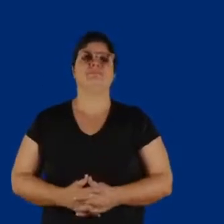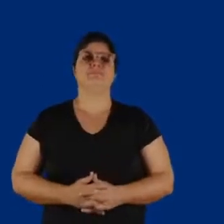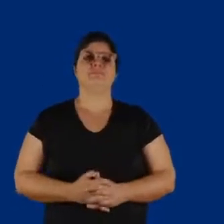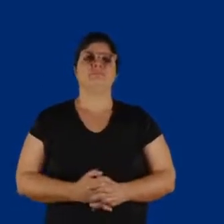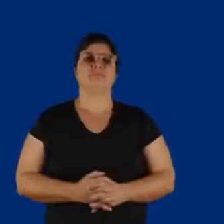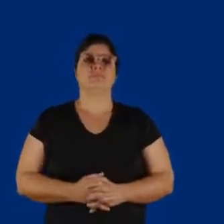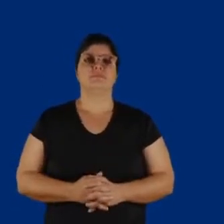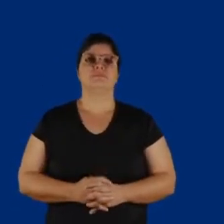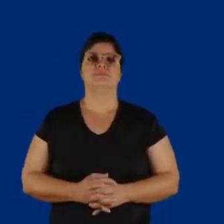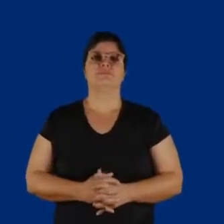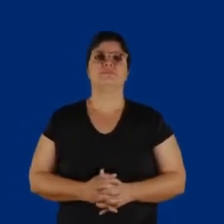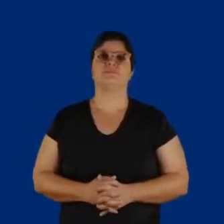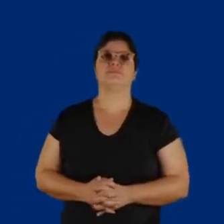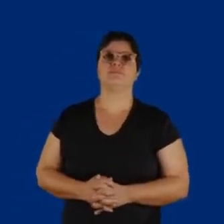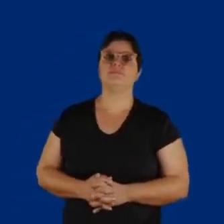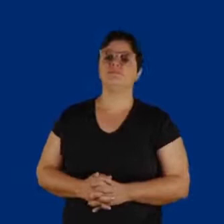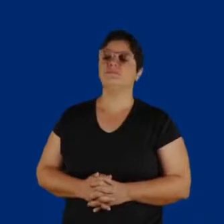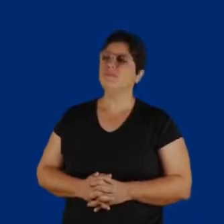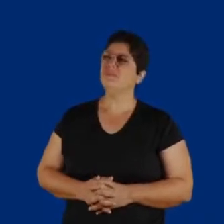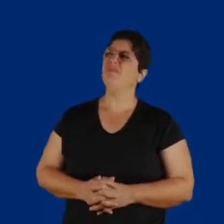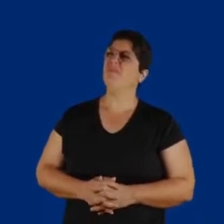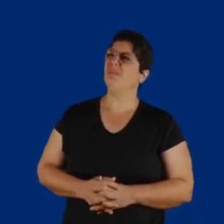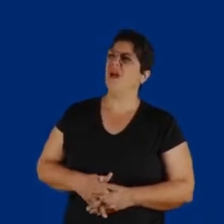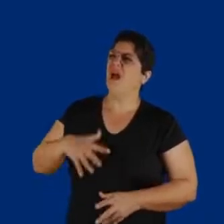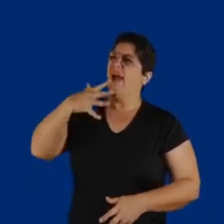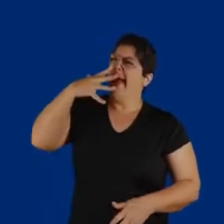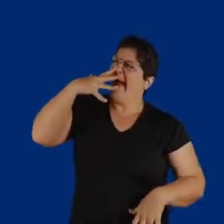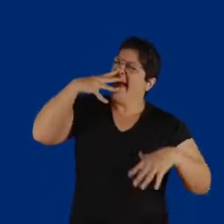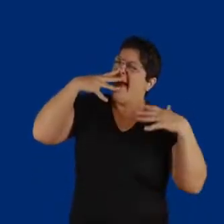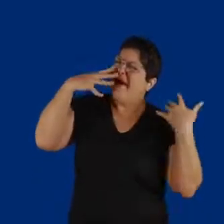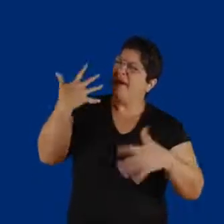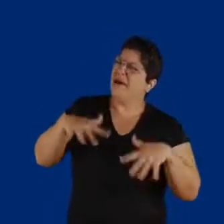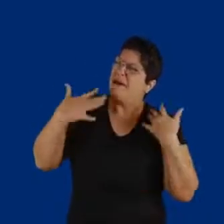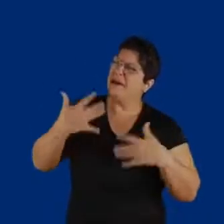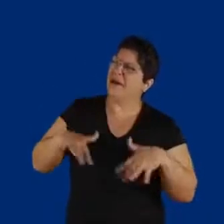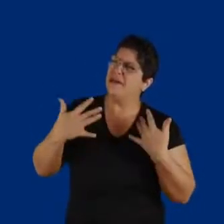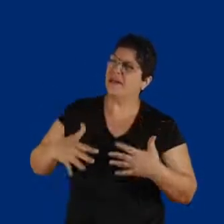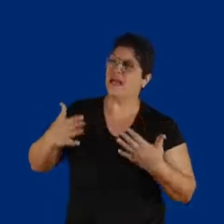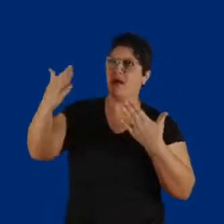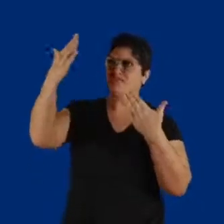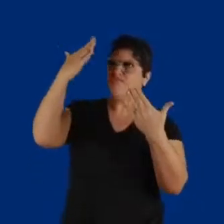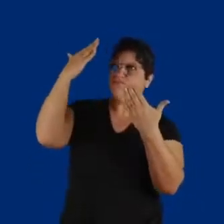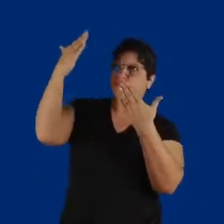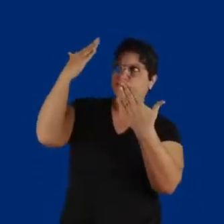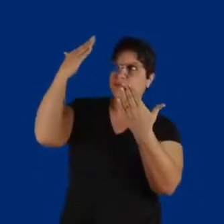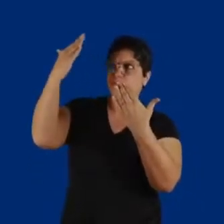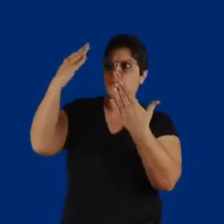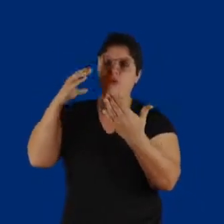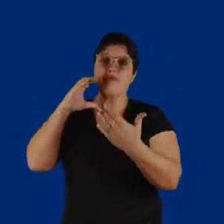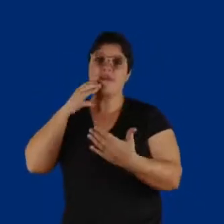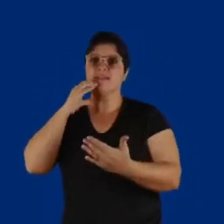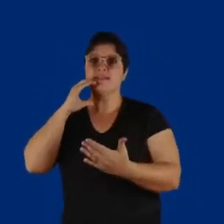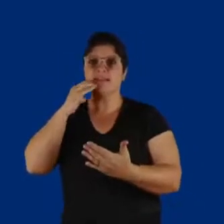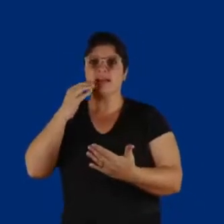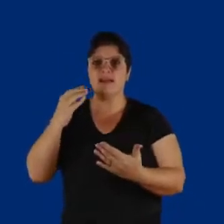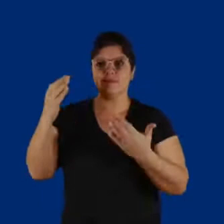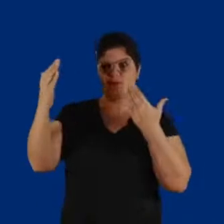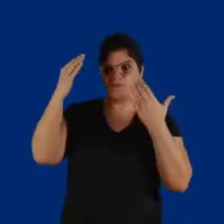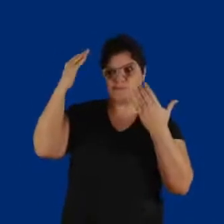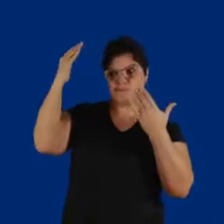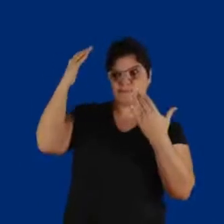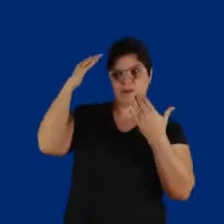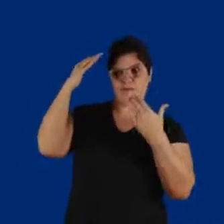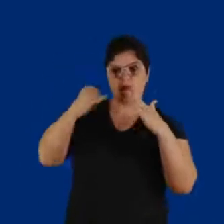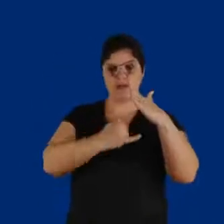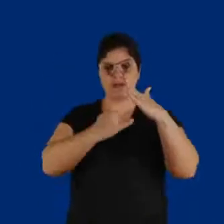É uma coisa impressionante, como a questão da desconfiança da ciência, a desconfiança das